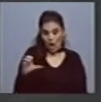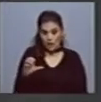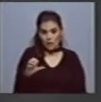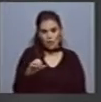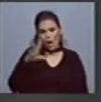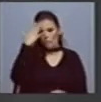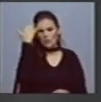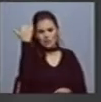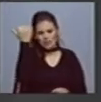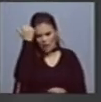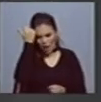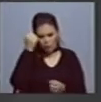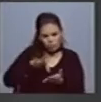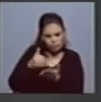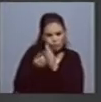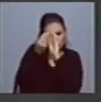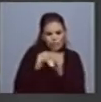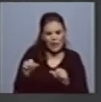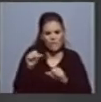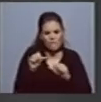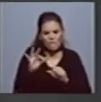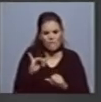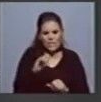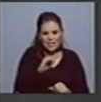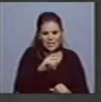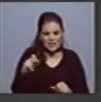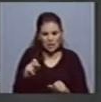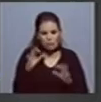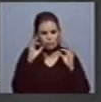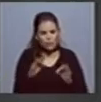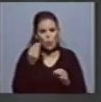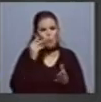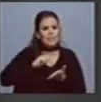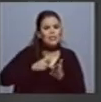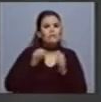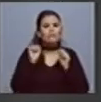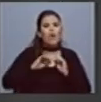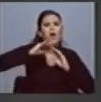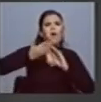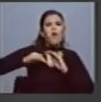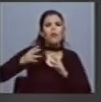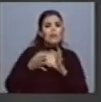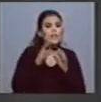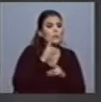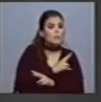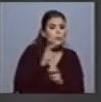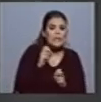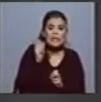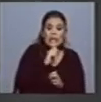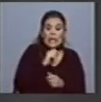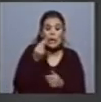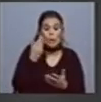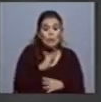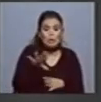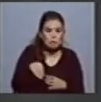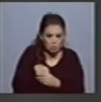Física Aplicada e para estudar como é que as ondas gravitacionais, como é que a tecnologia das ondas gravitacionais destes detectores consegue